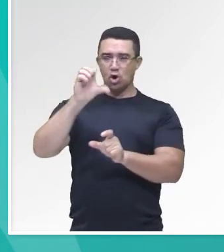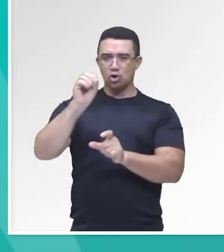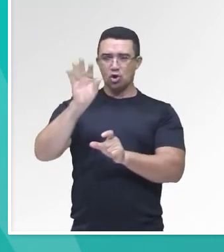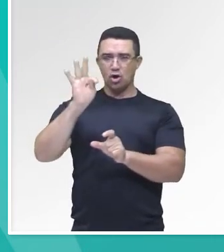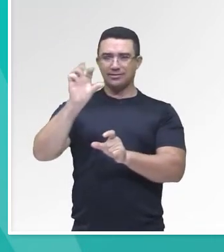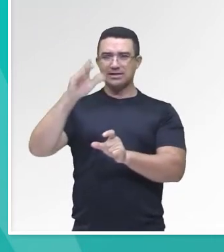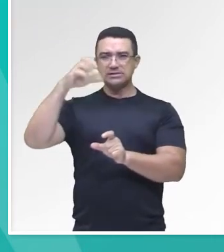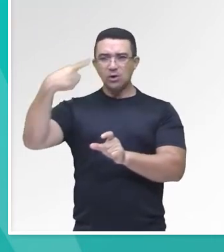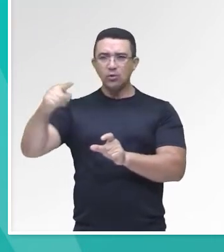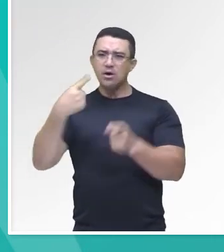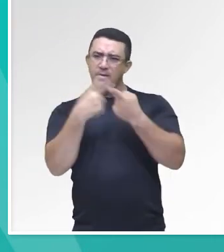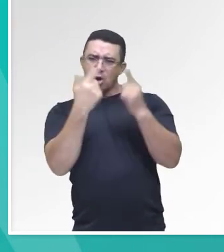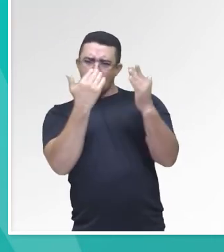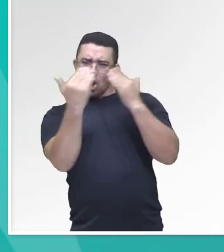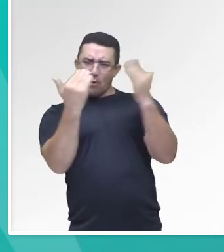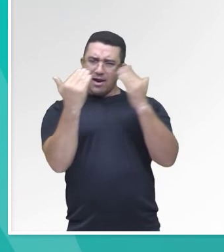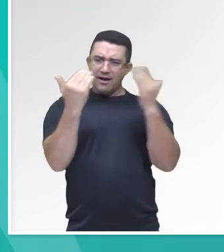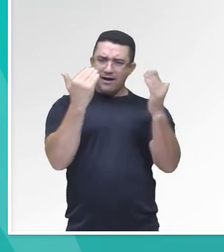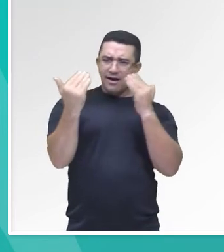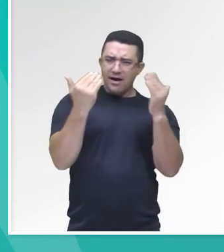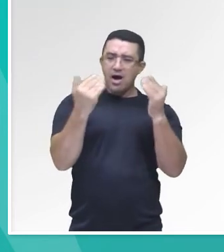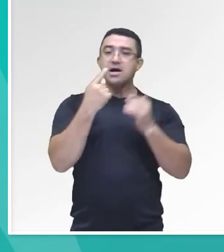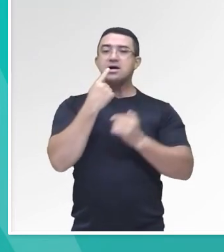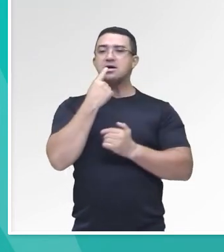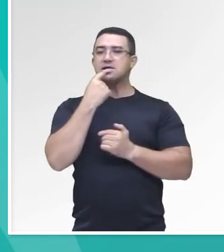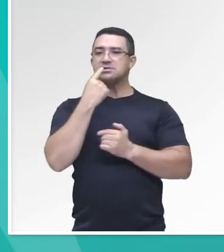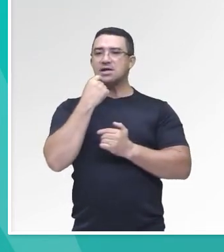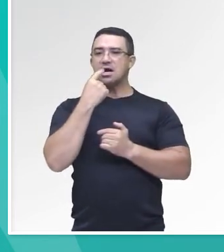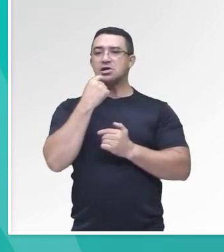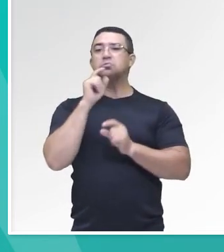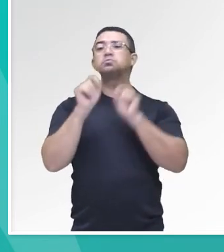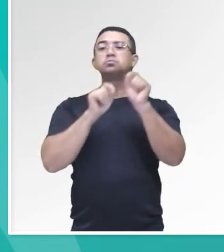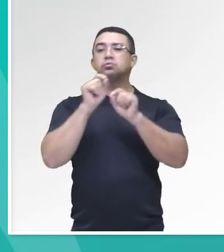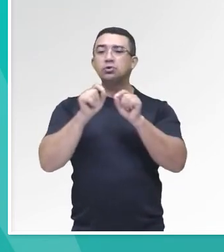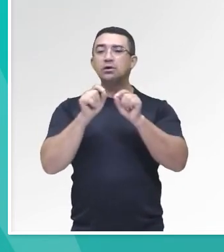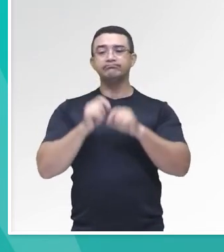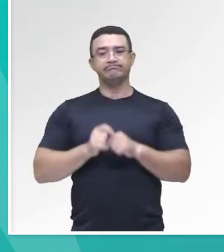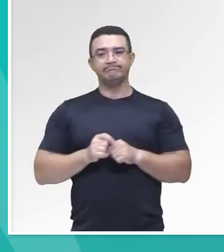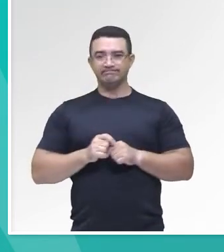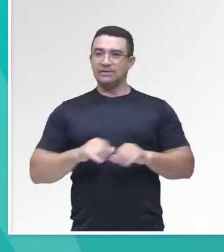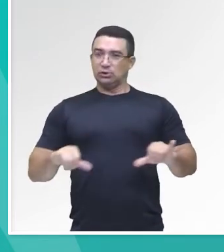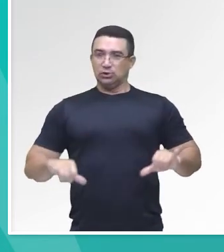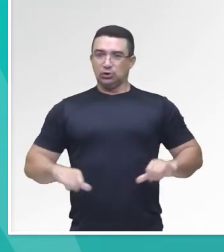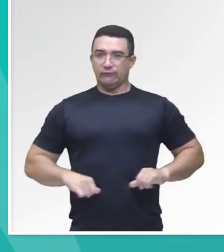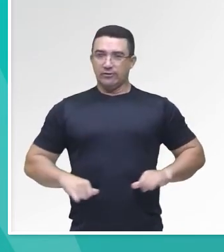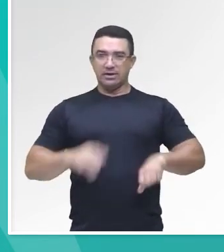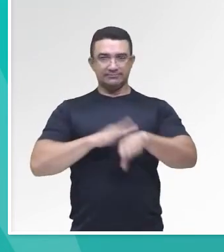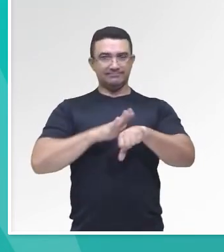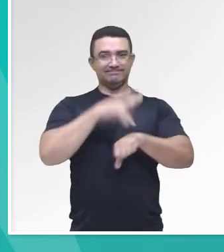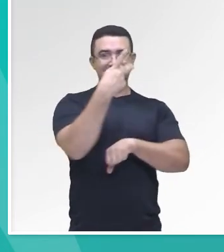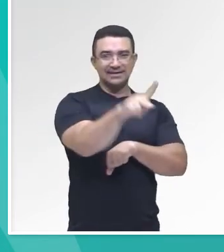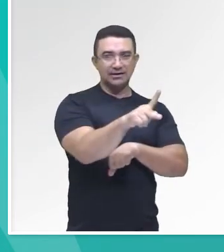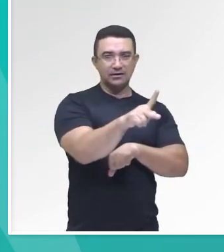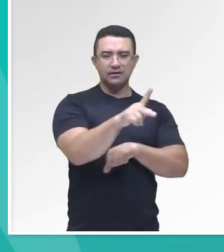ele está comparando o sangue, né, como um sacrifício, tá? Não é o